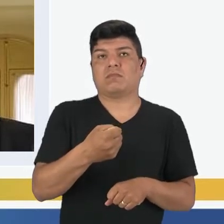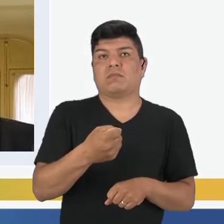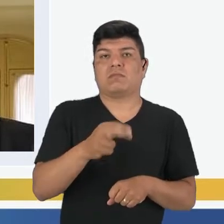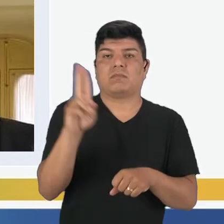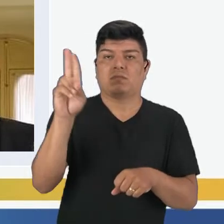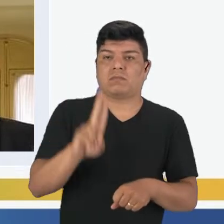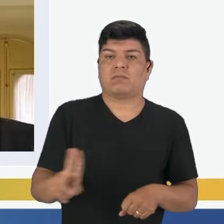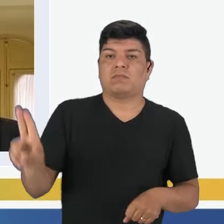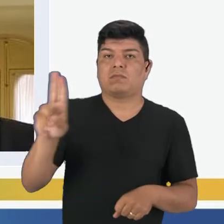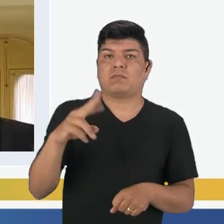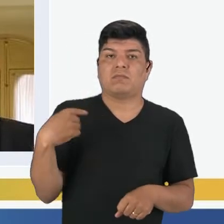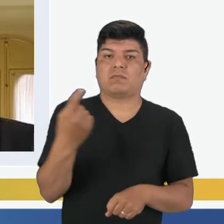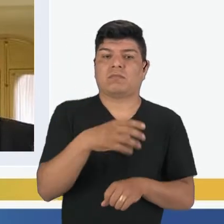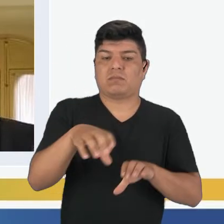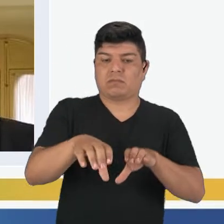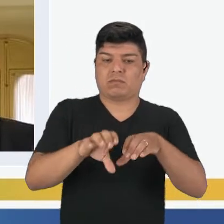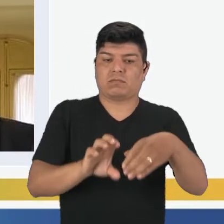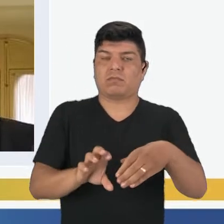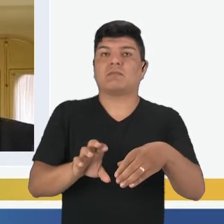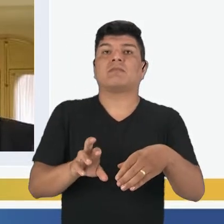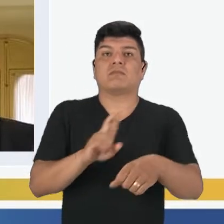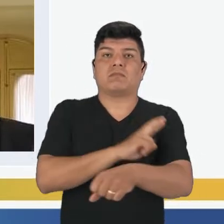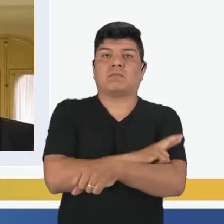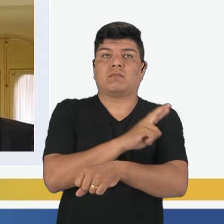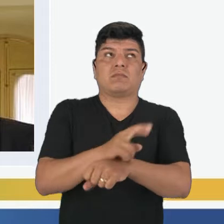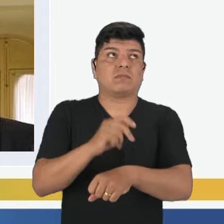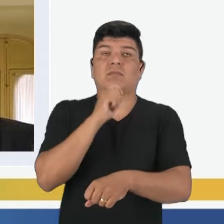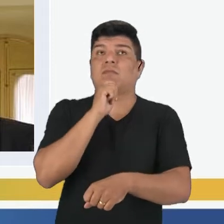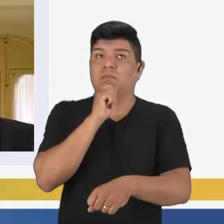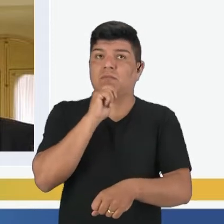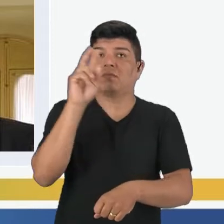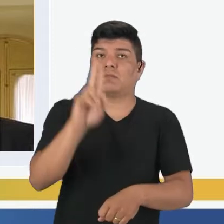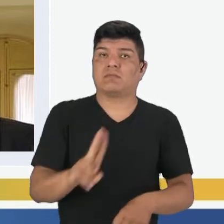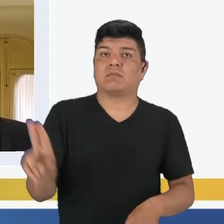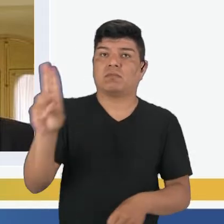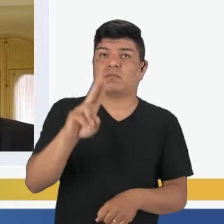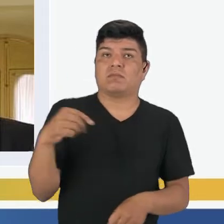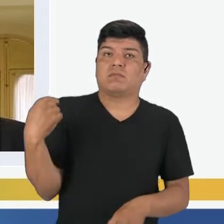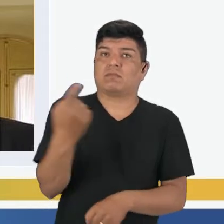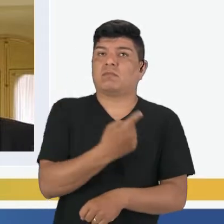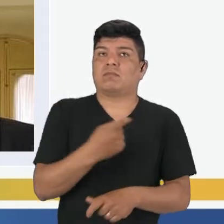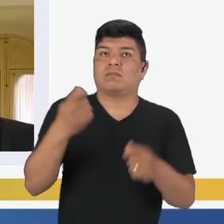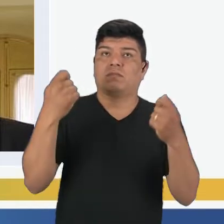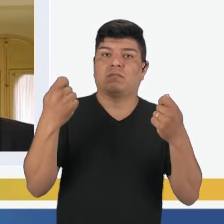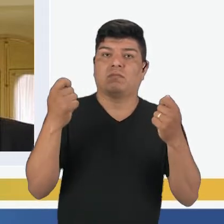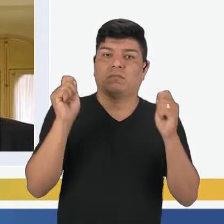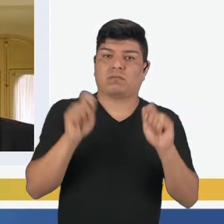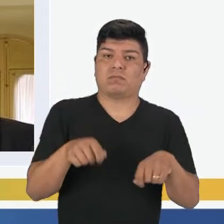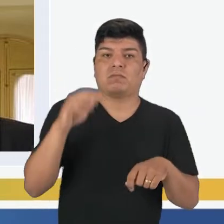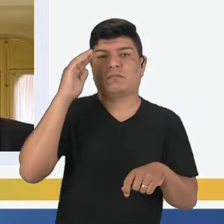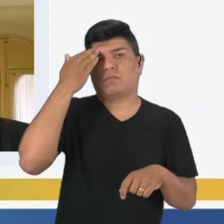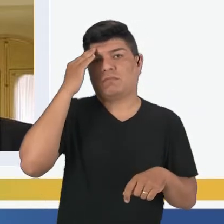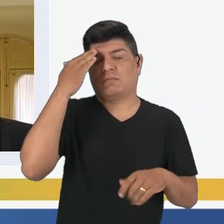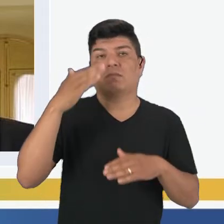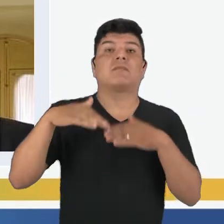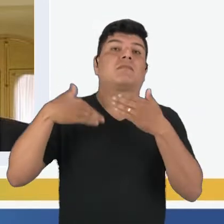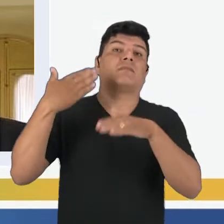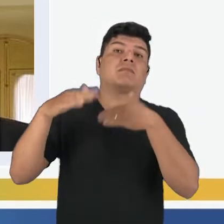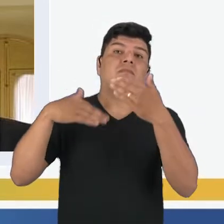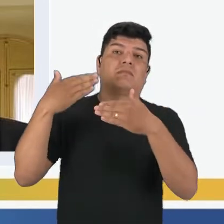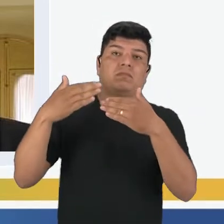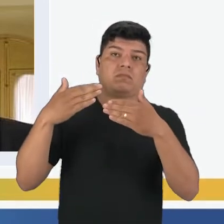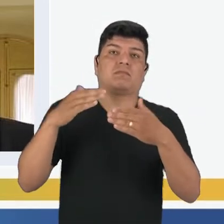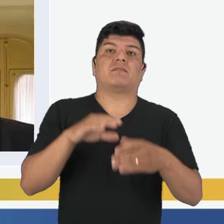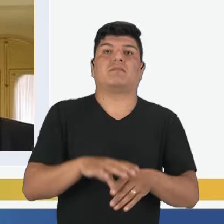gente usava na nossa formação de ensino religioso e ainda usa, para a gente poder compreender o avanço